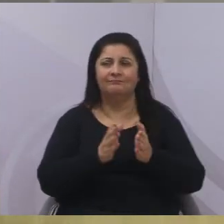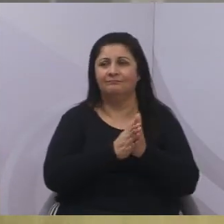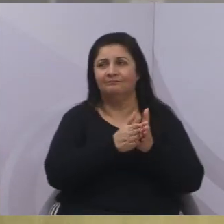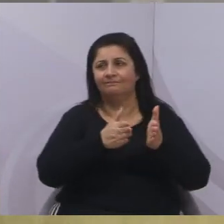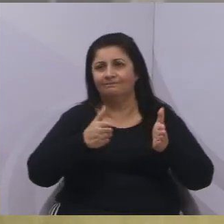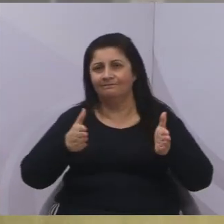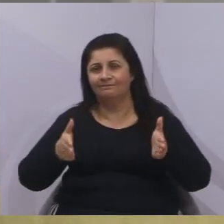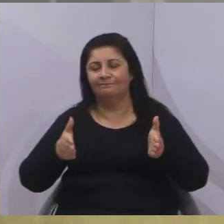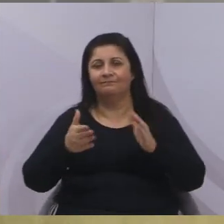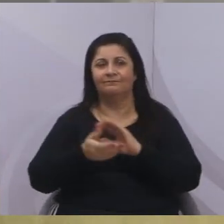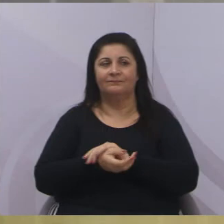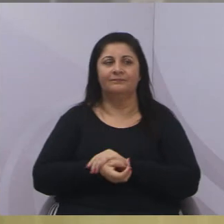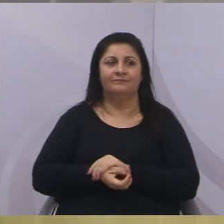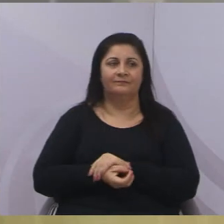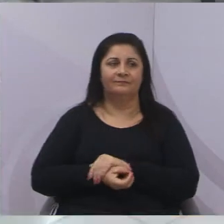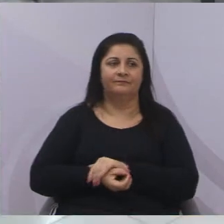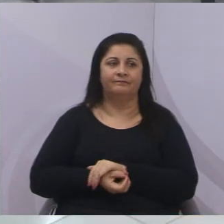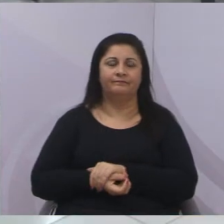tempo.